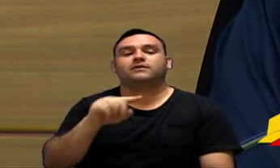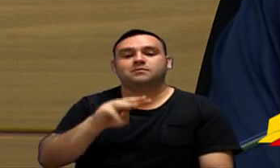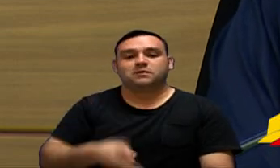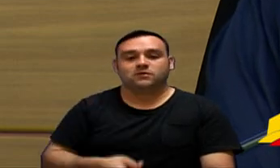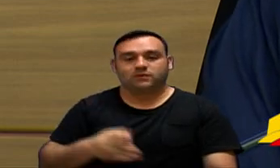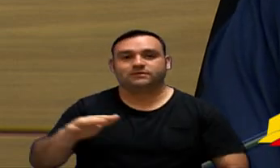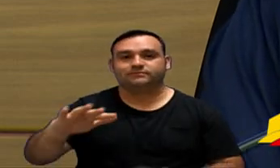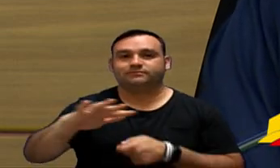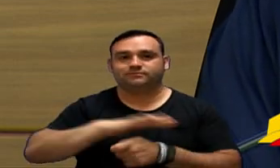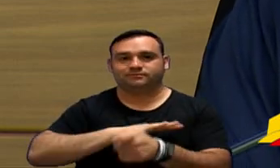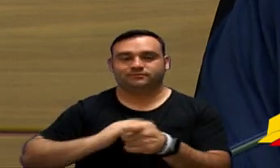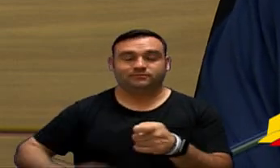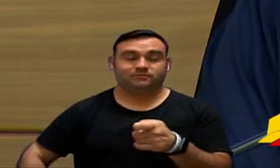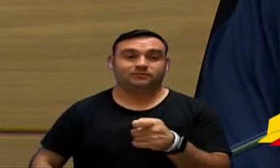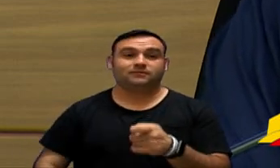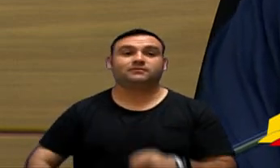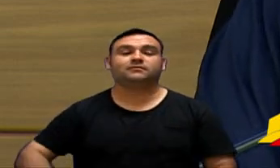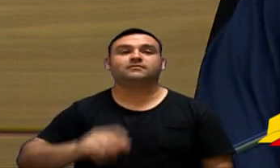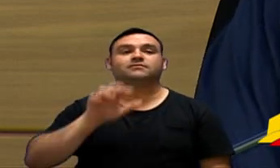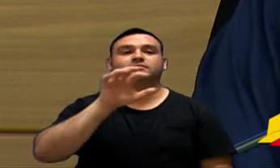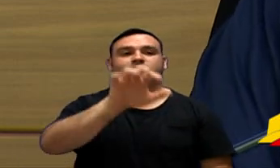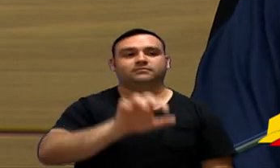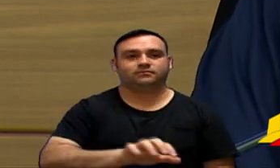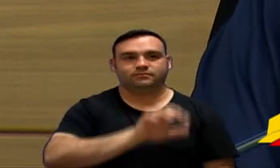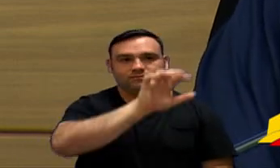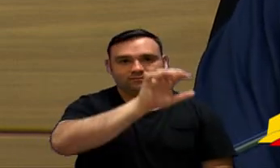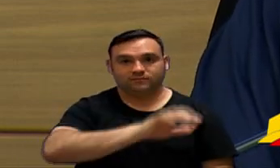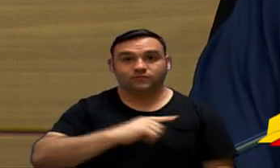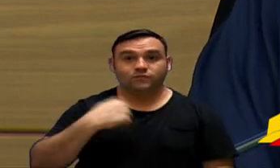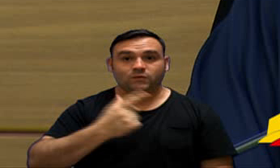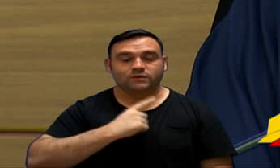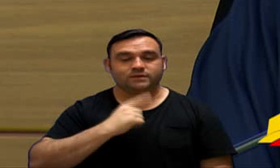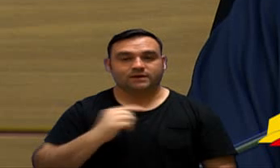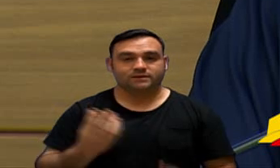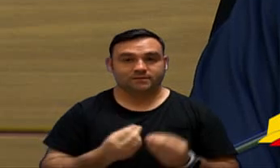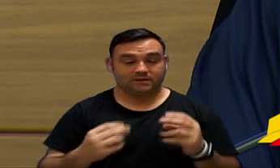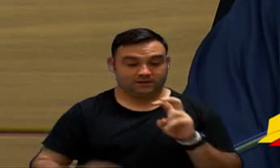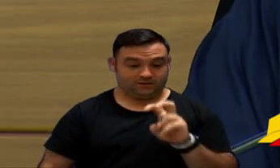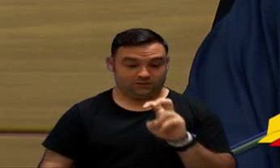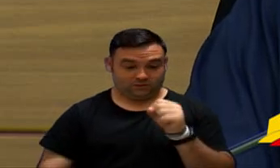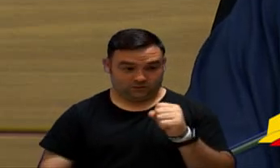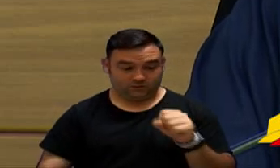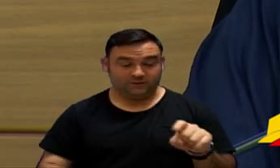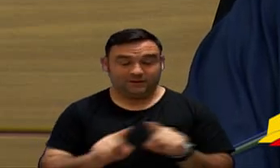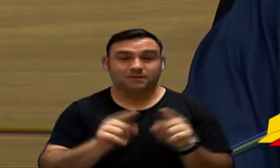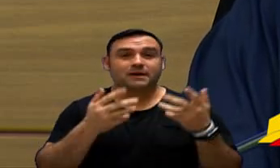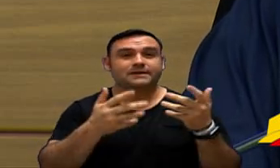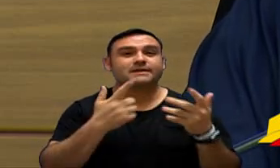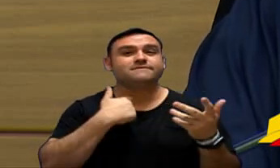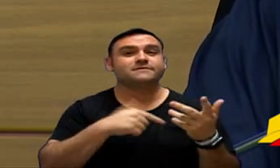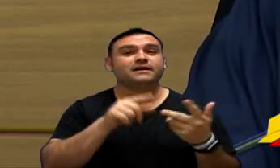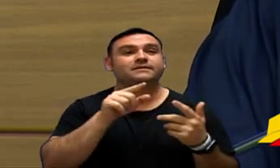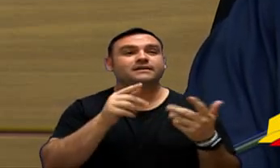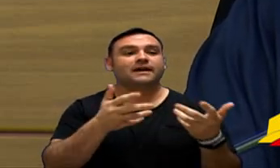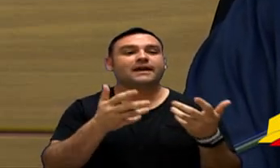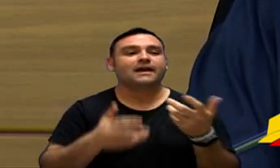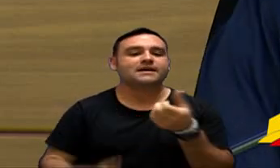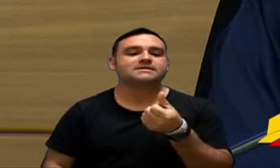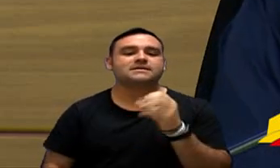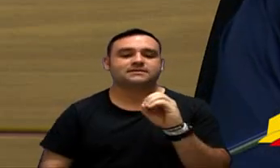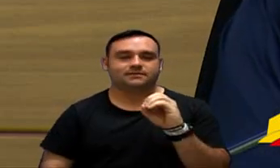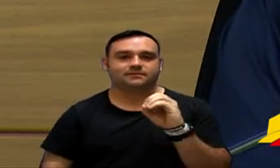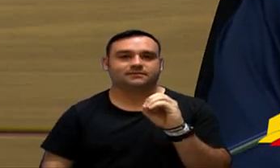de investimento. Unidades que nós dispomos é 58 e desejamos chegar na meta física de